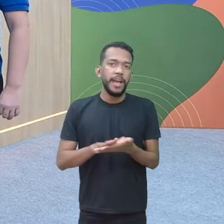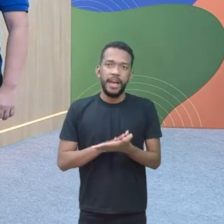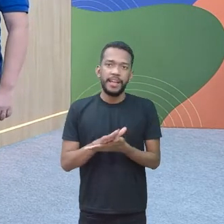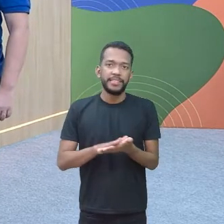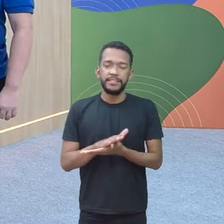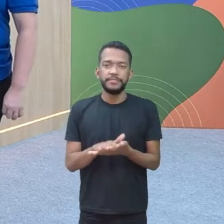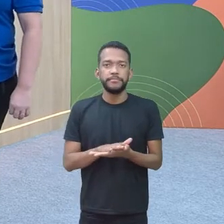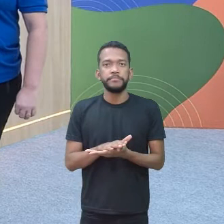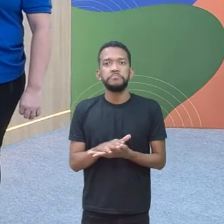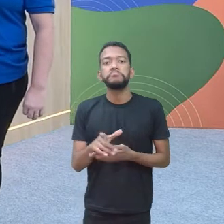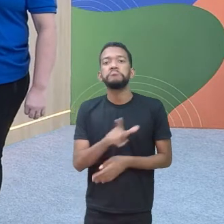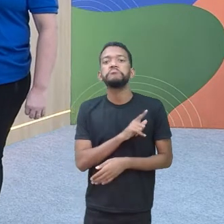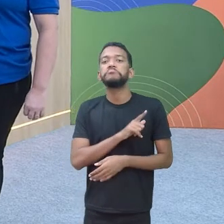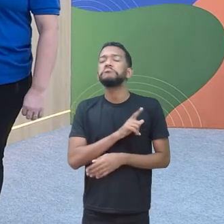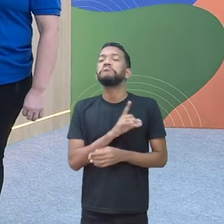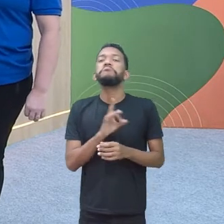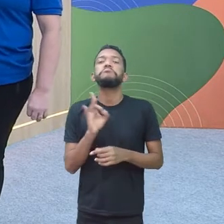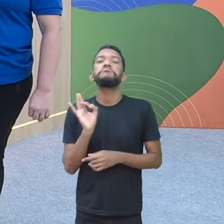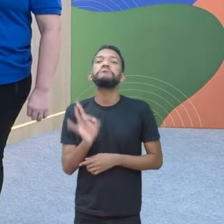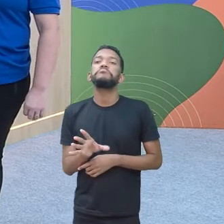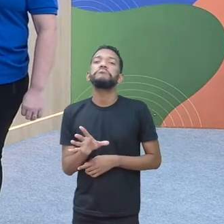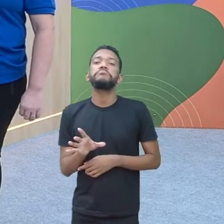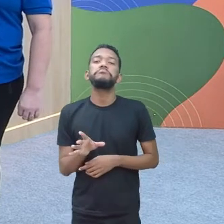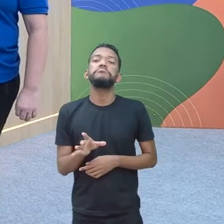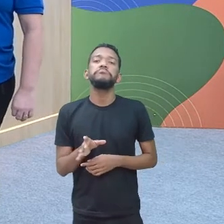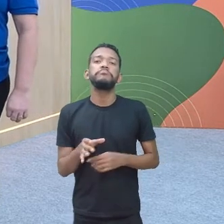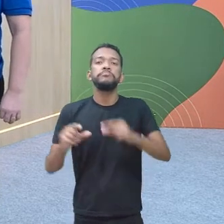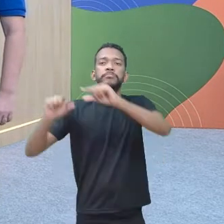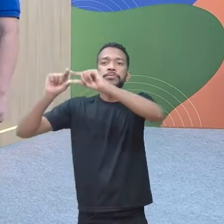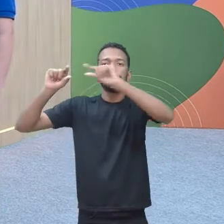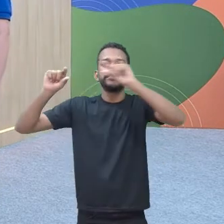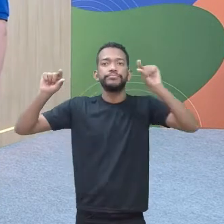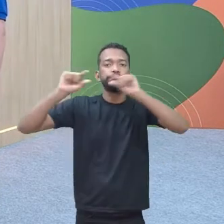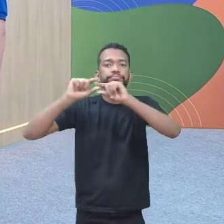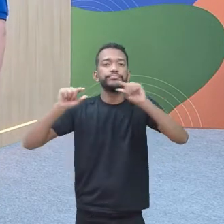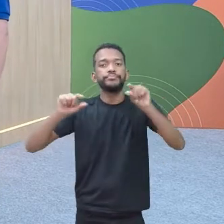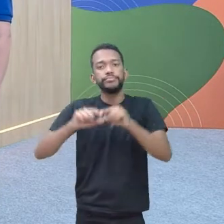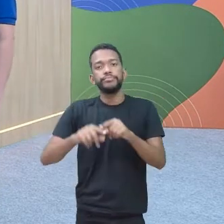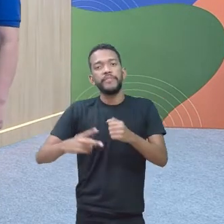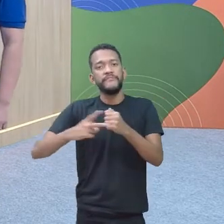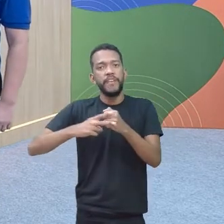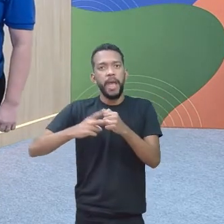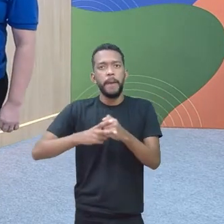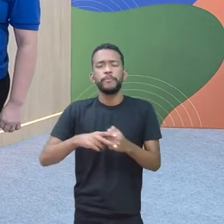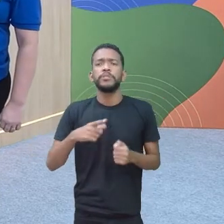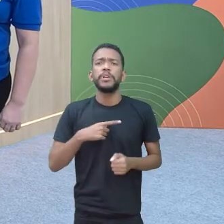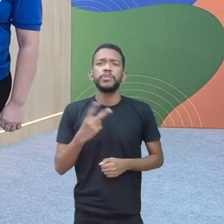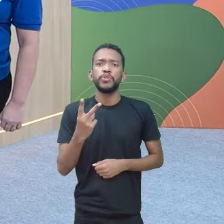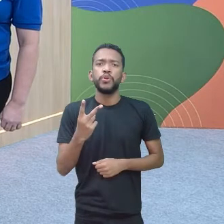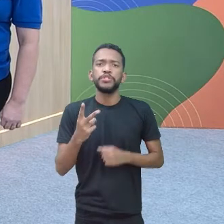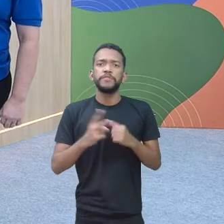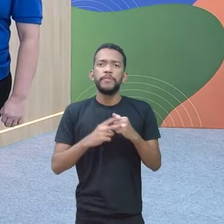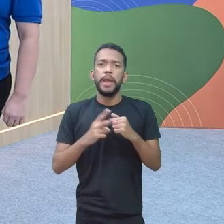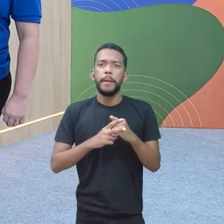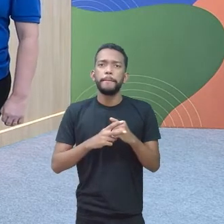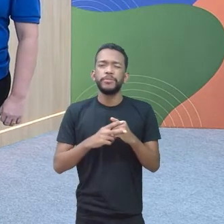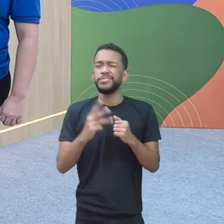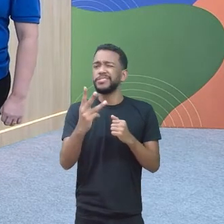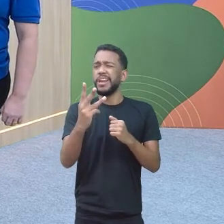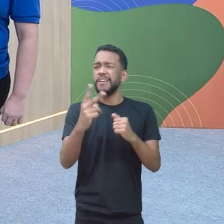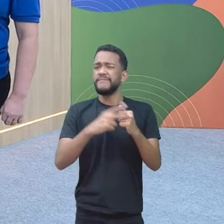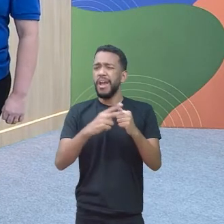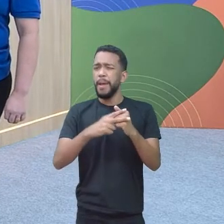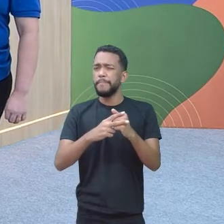temos aí, não é, uma frase composta por um verbo, 2 verbos, 3